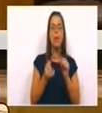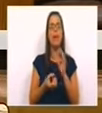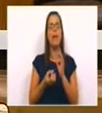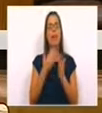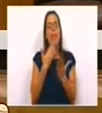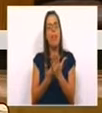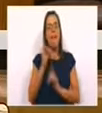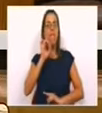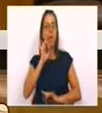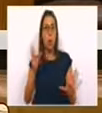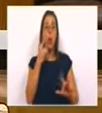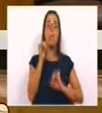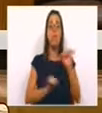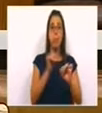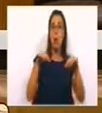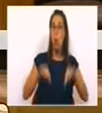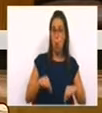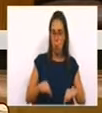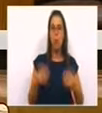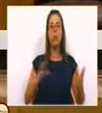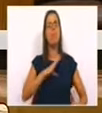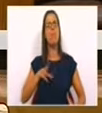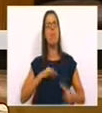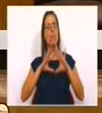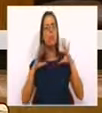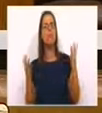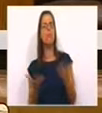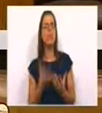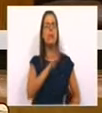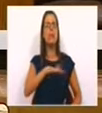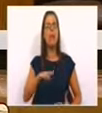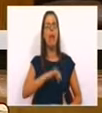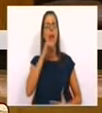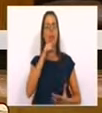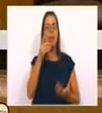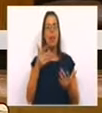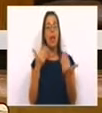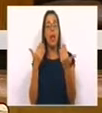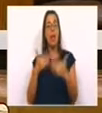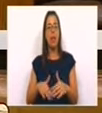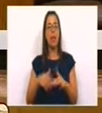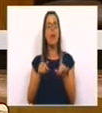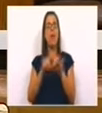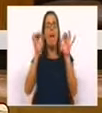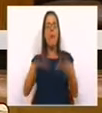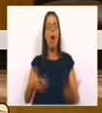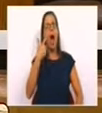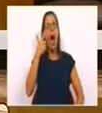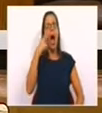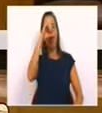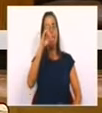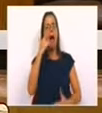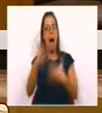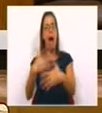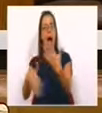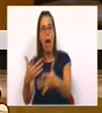valor. O conhecimento é hoje, num mundo onde a ciência tende a empurrar os limites para o infinito, aquilo